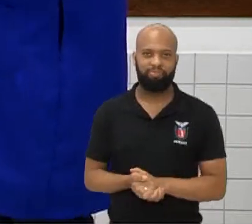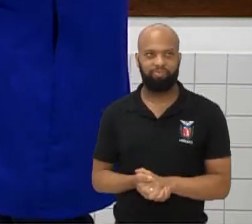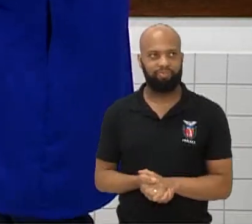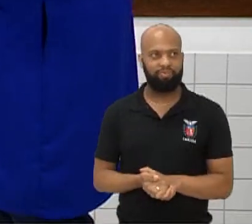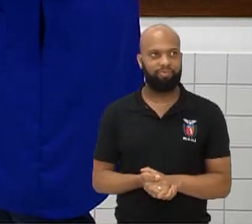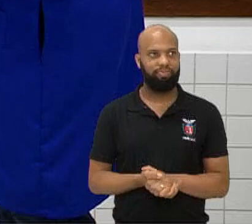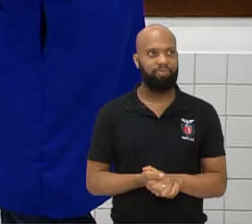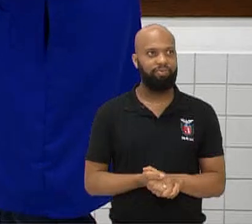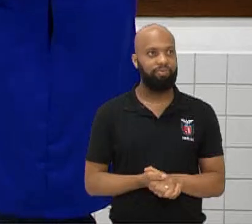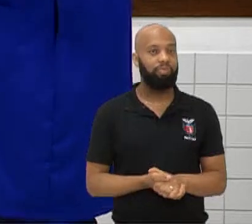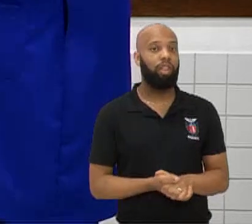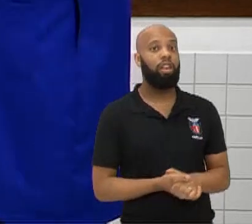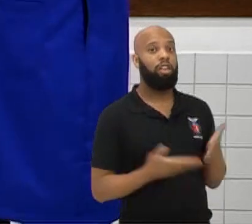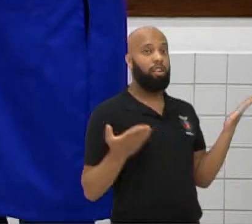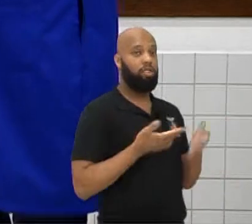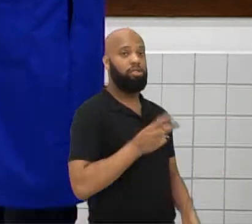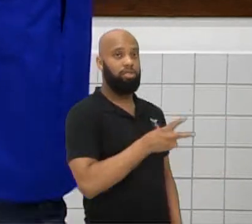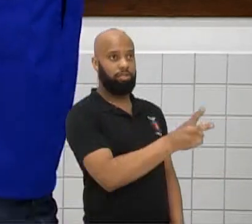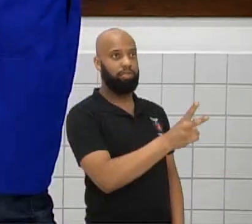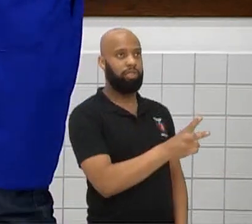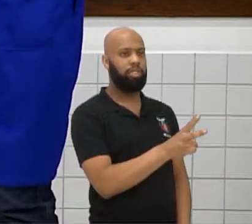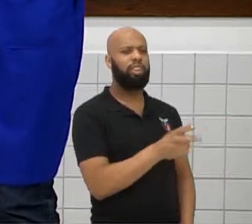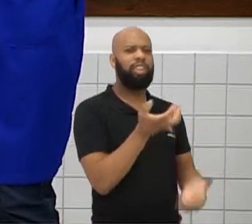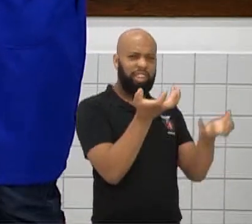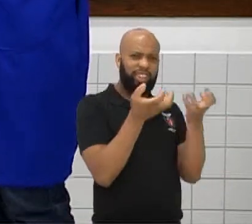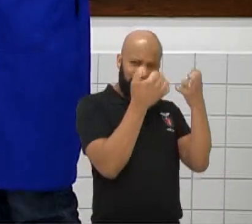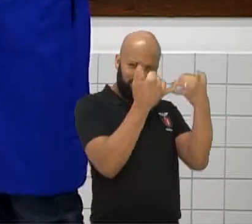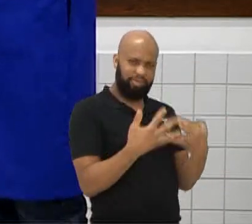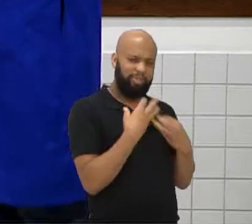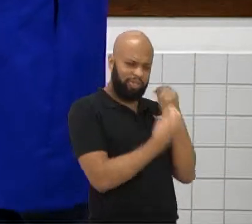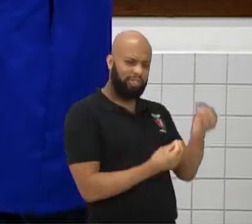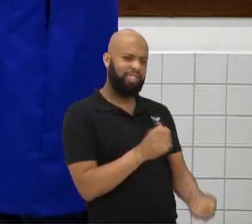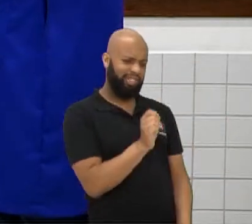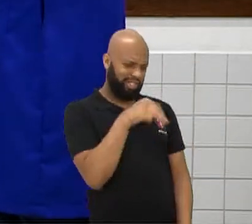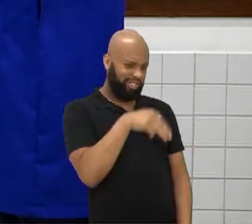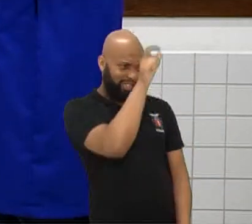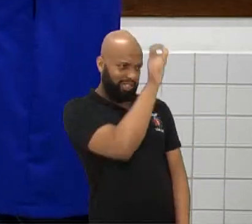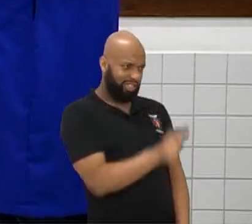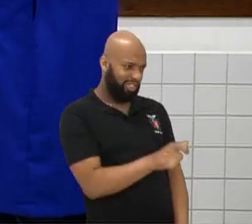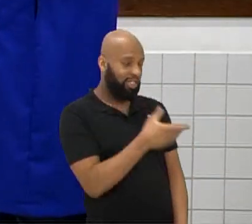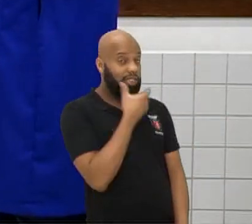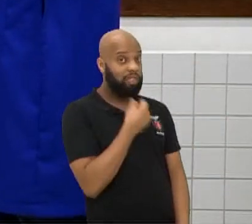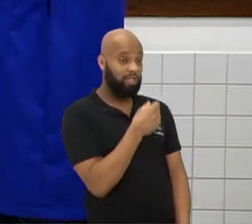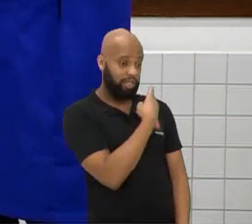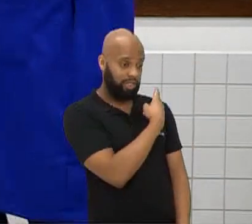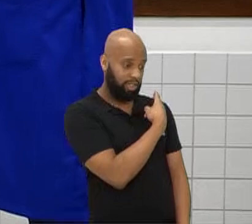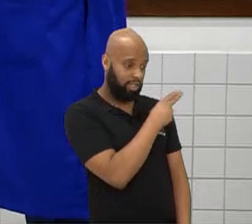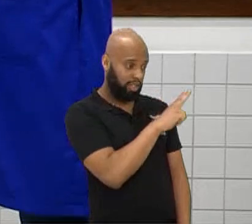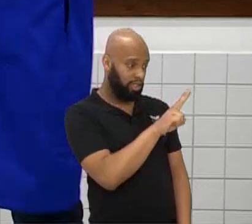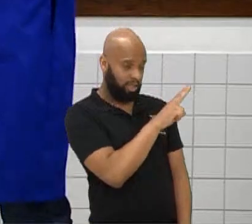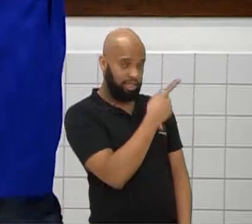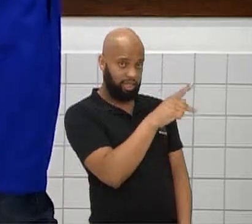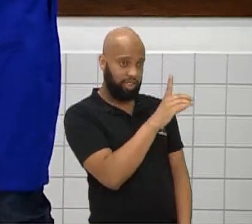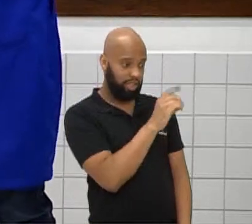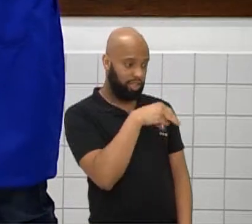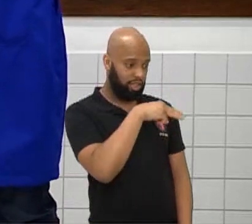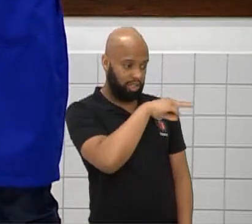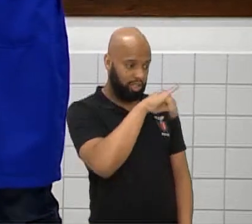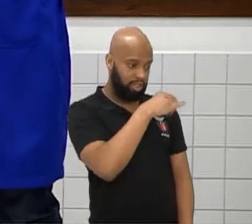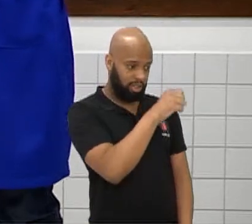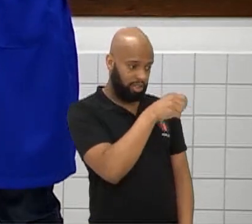Então, continuando aqui, Marlon, quer explicar pra gente quem que era esse sujeito chamado Dom João? Ó, o